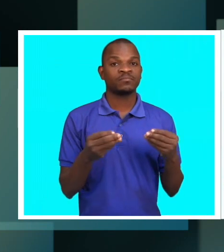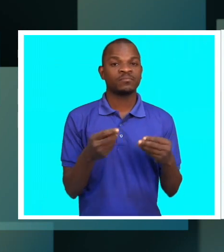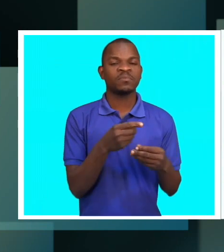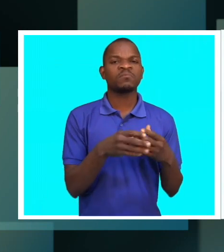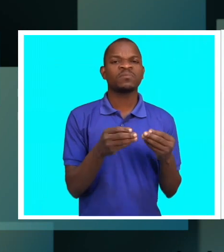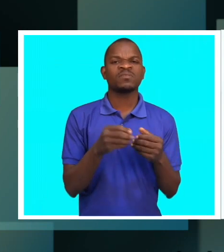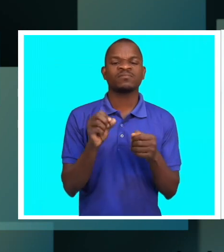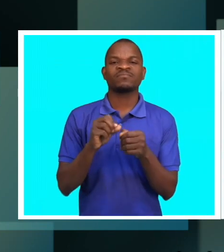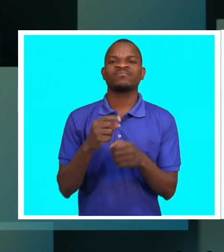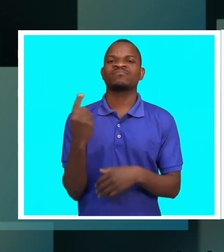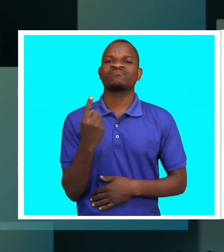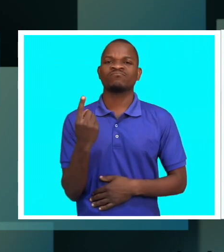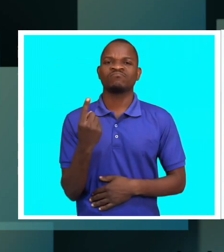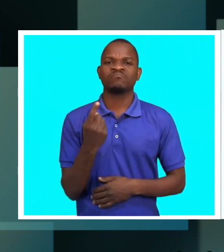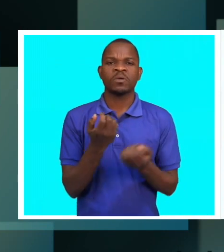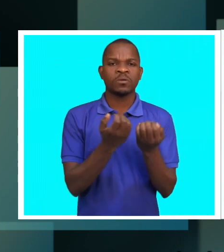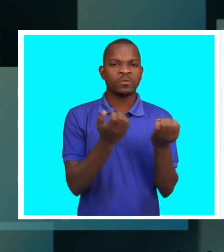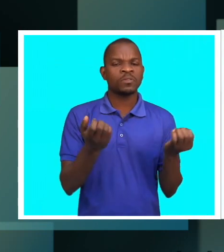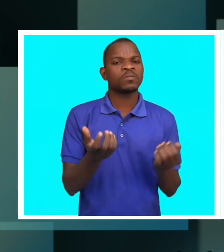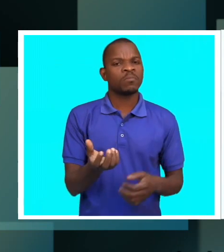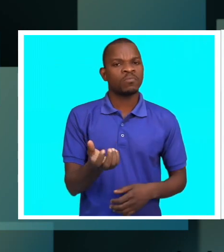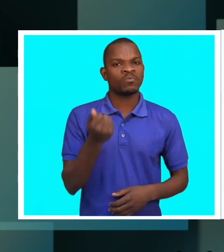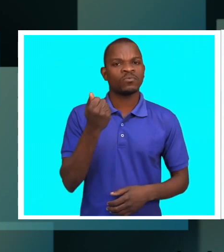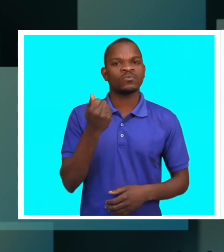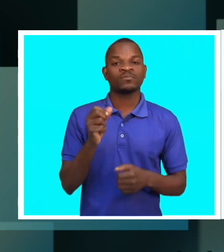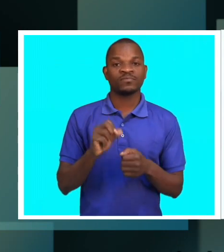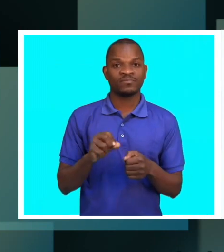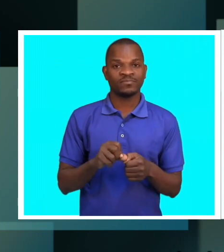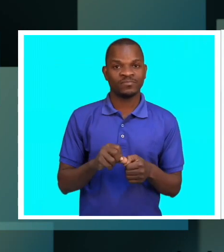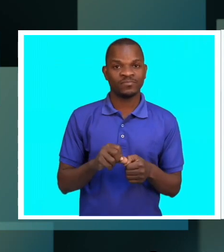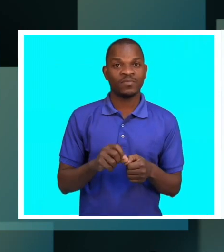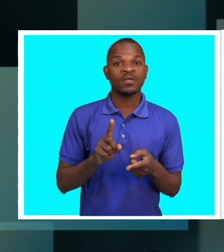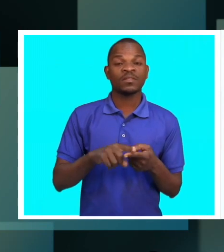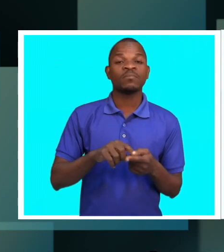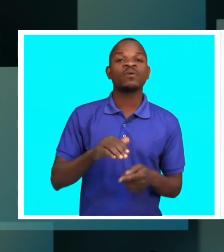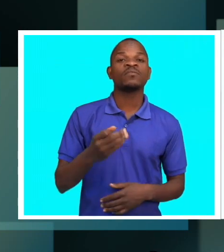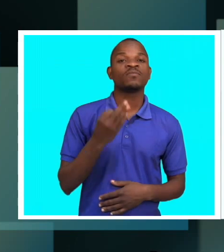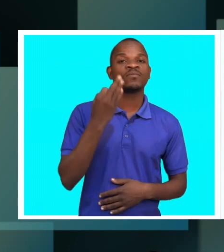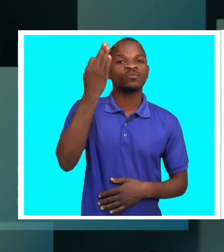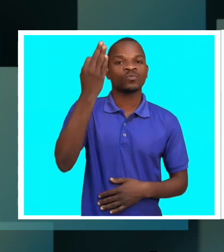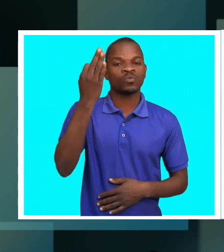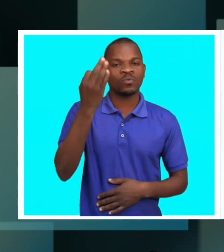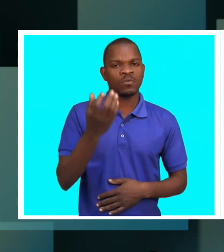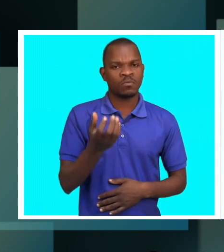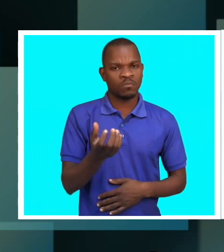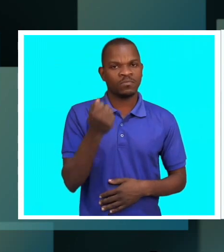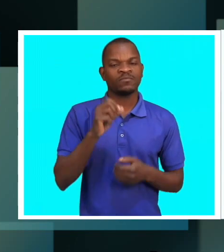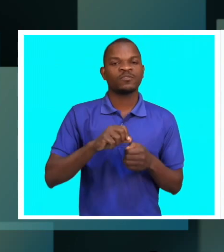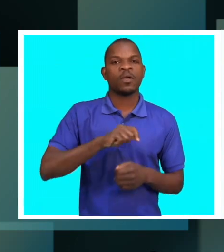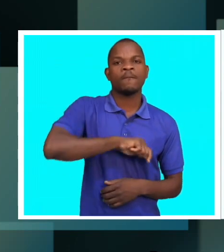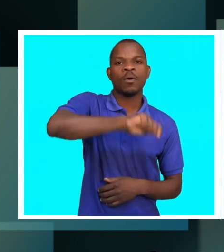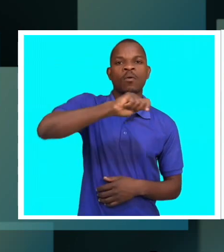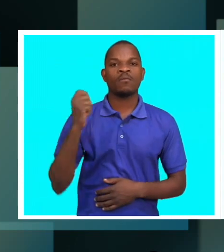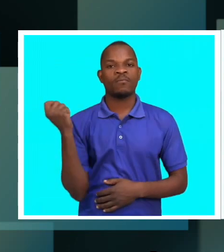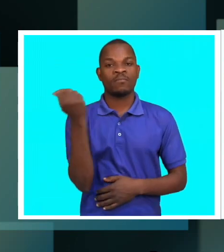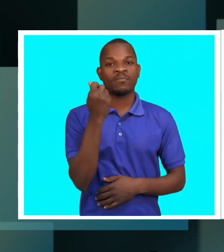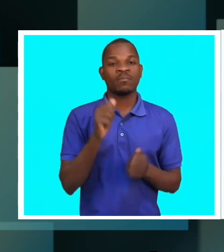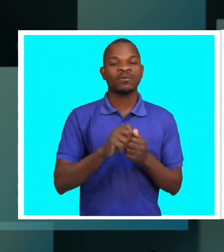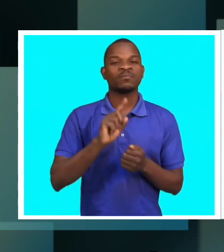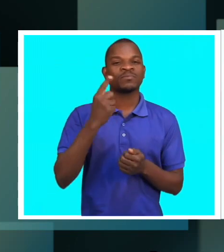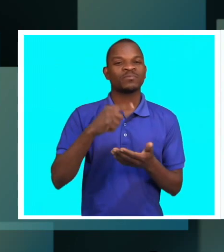Sim, isto é material local. As crianças realmente jogam com muita facilidade. E depois o raquete, no futuro